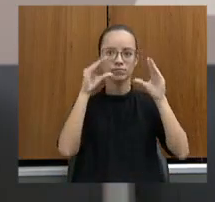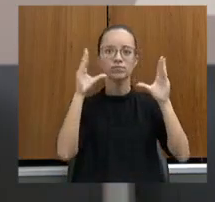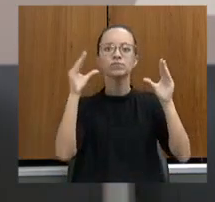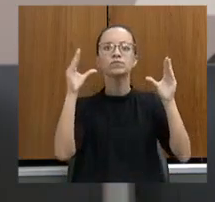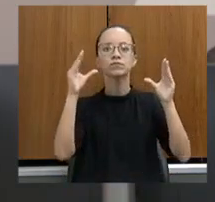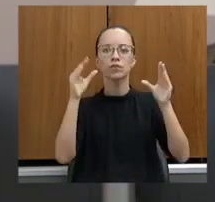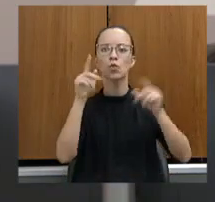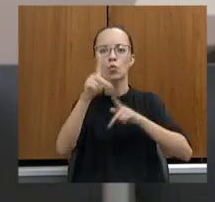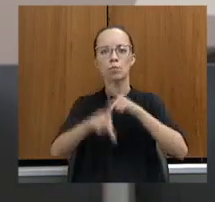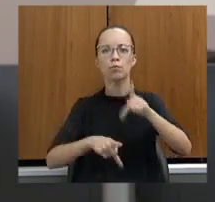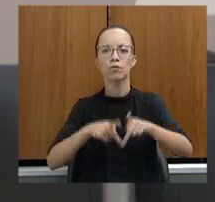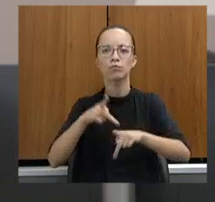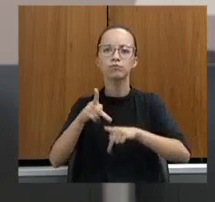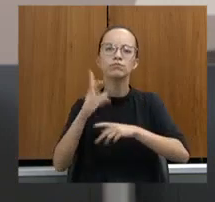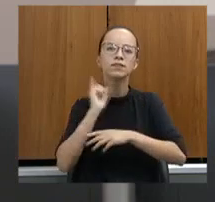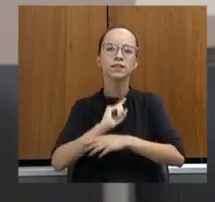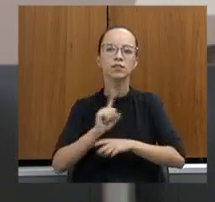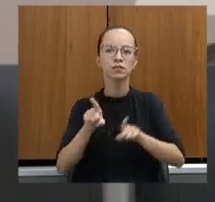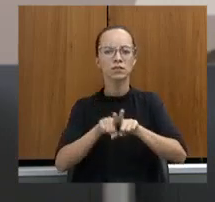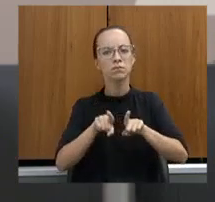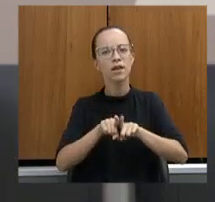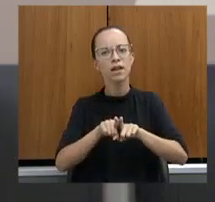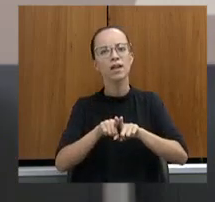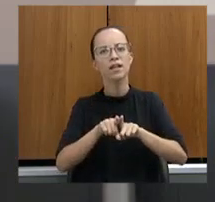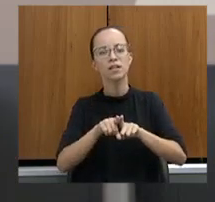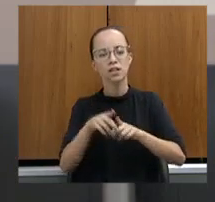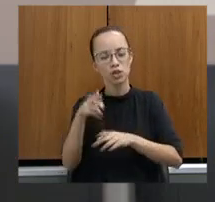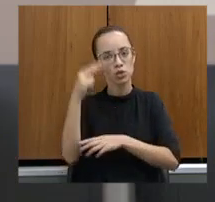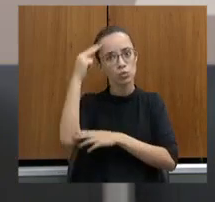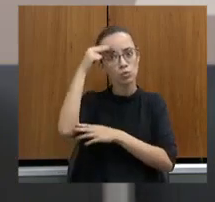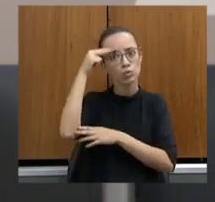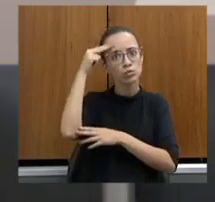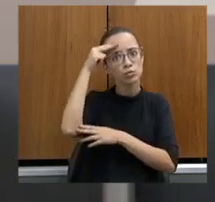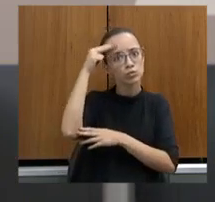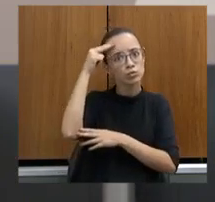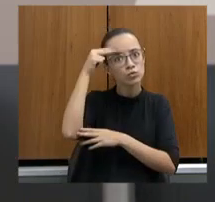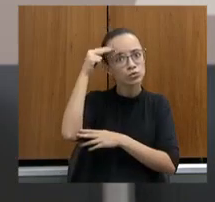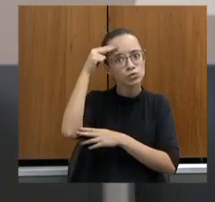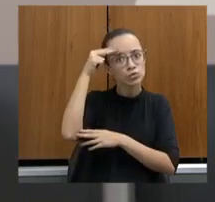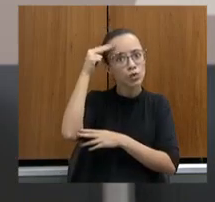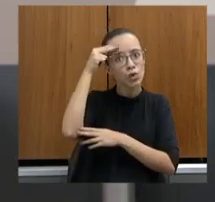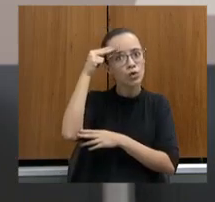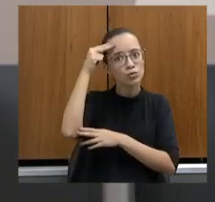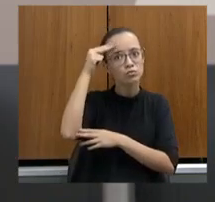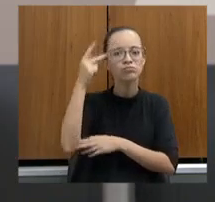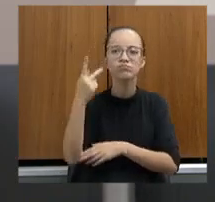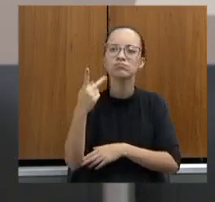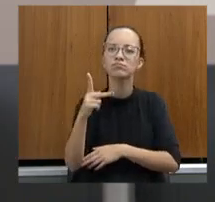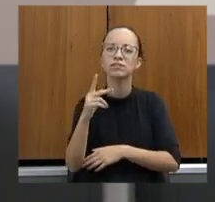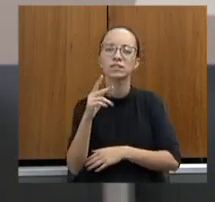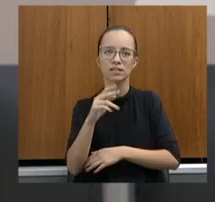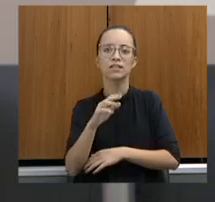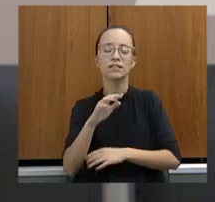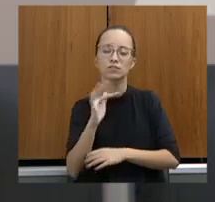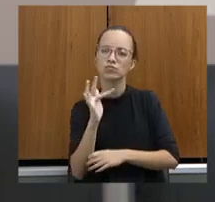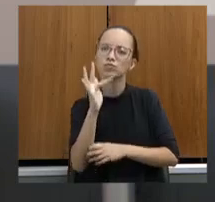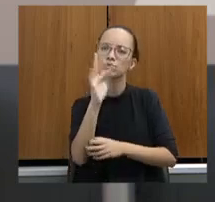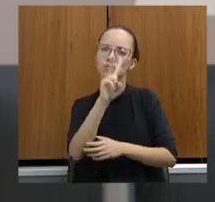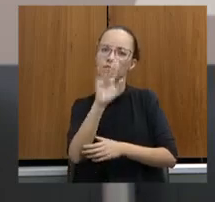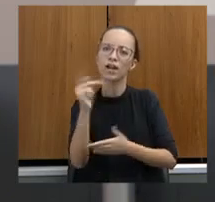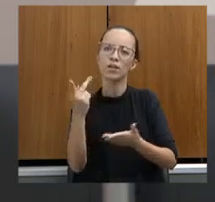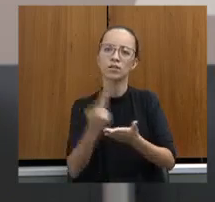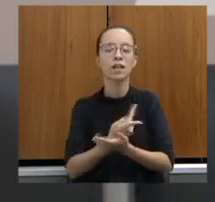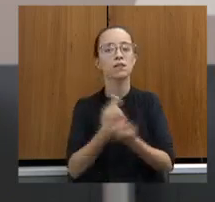o nosso povo Mineiro a saber que o sonho de vocês não tenho dúvida que tá no caminho e que se Deus quiser acontecerá Porque